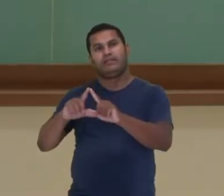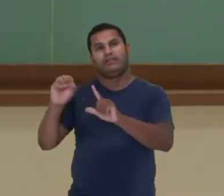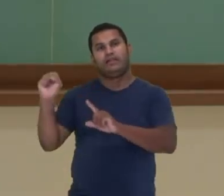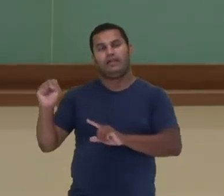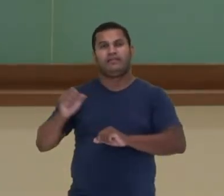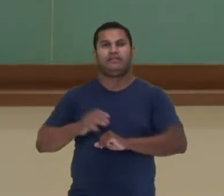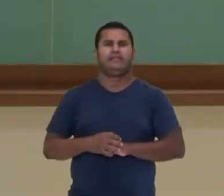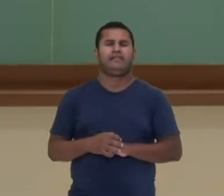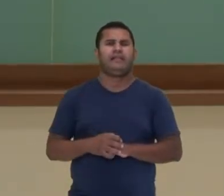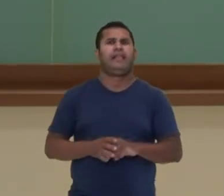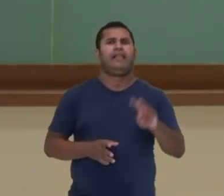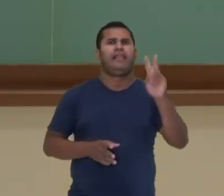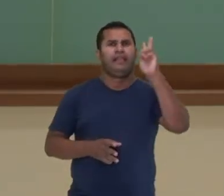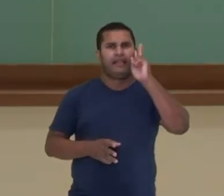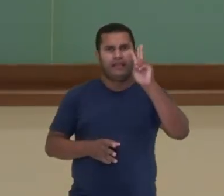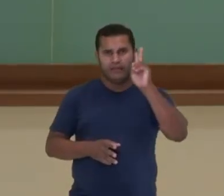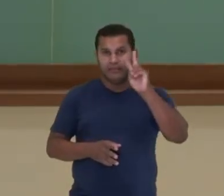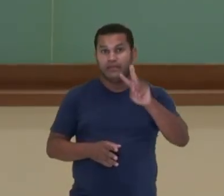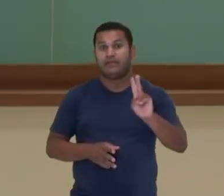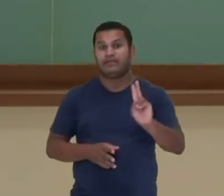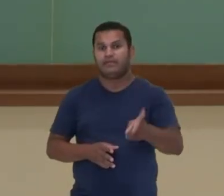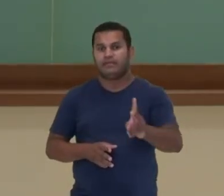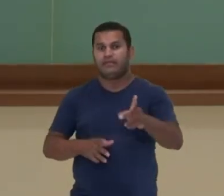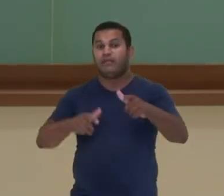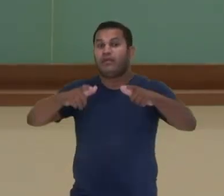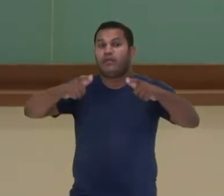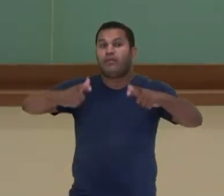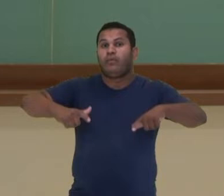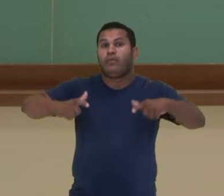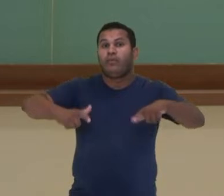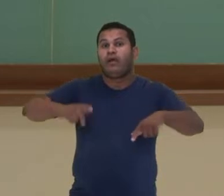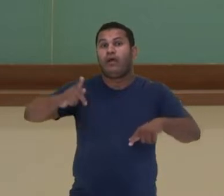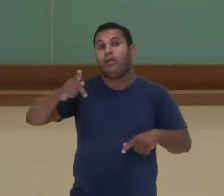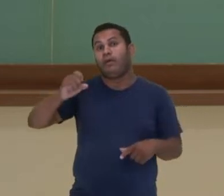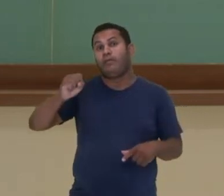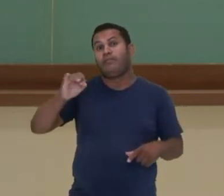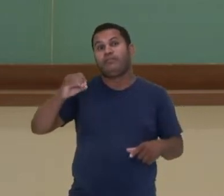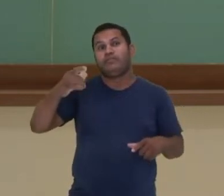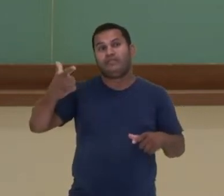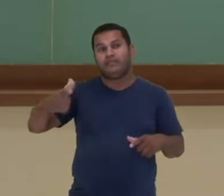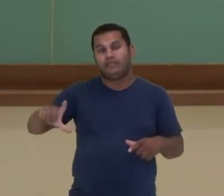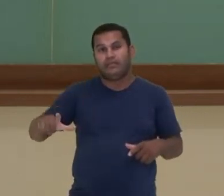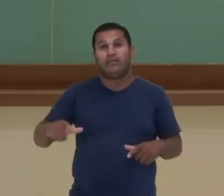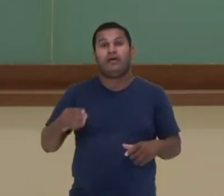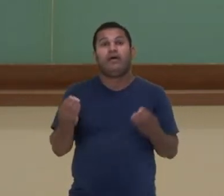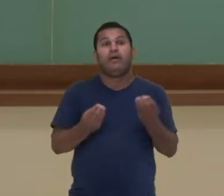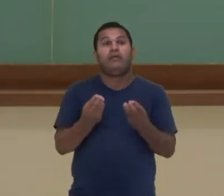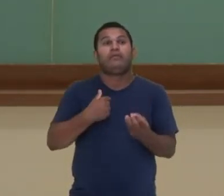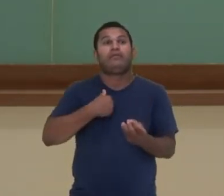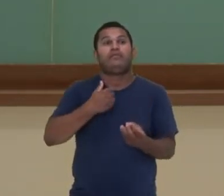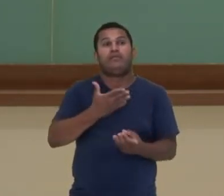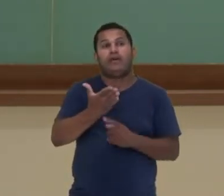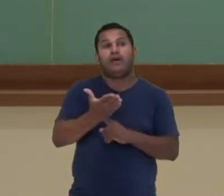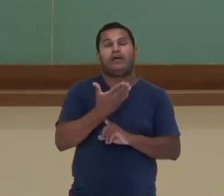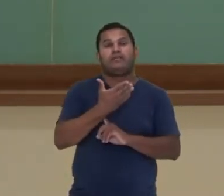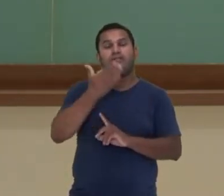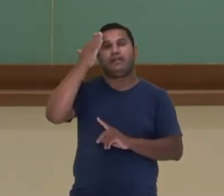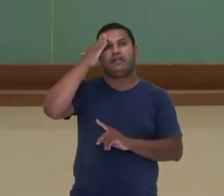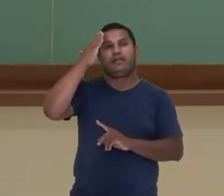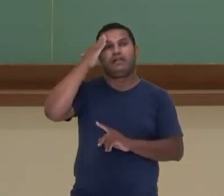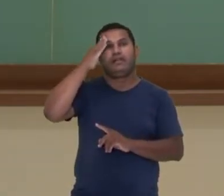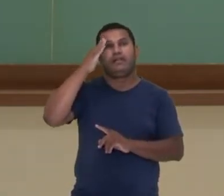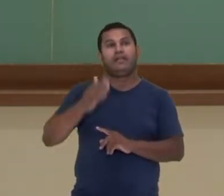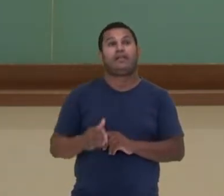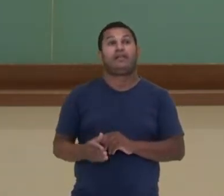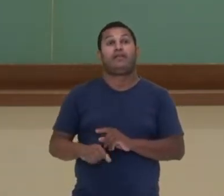posição e deslocamento existem, né? Existe uma relação entre elas, é óbvio, mas aqui a função horária de Torricelli está